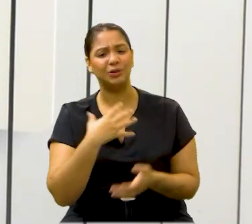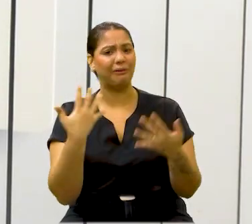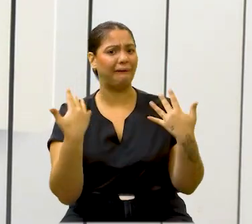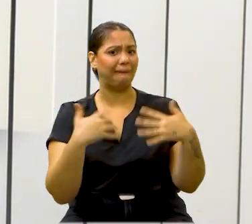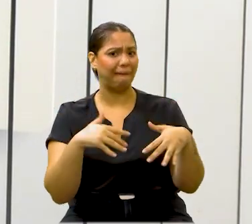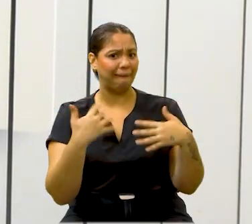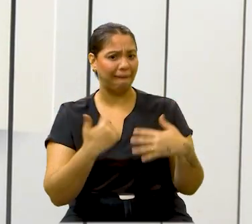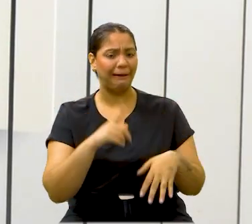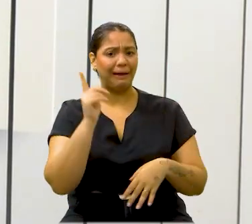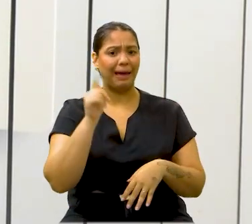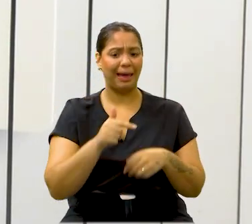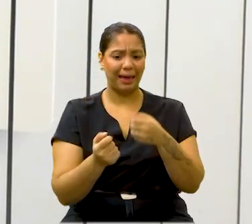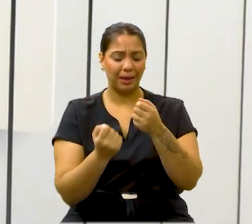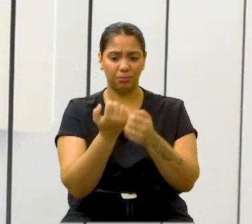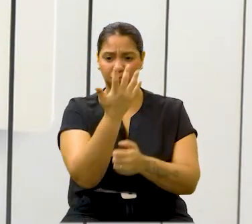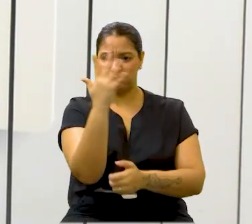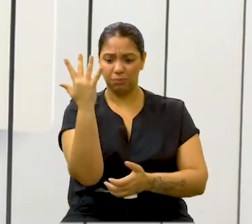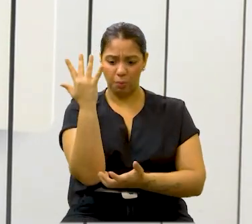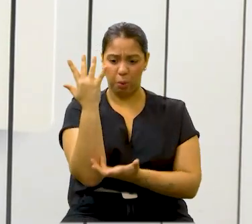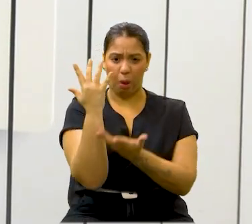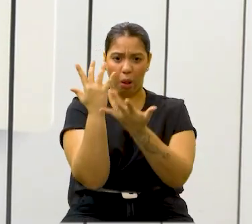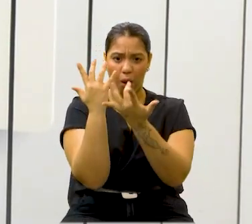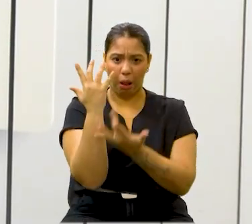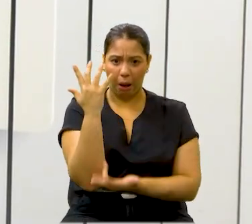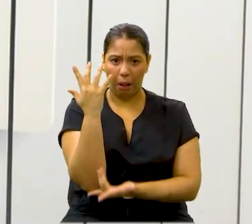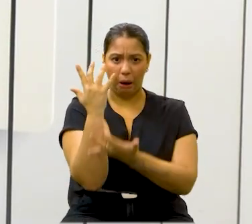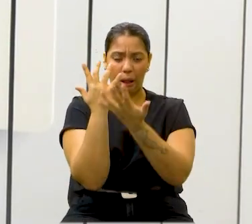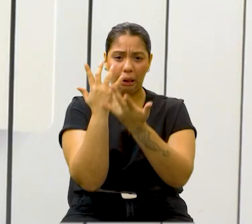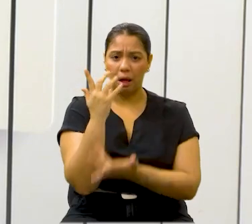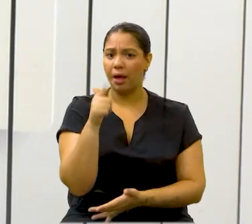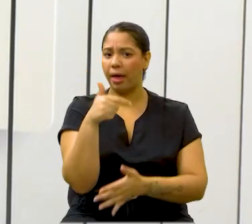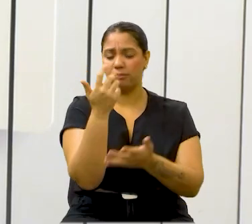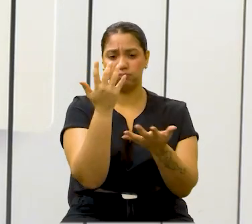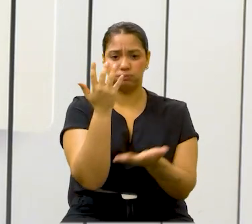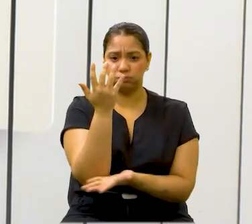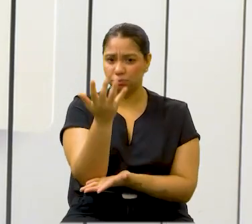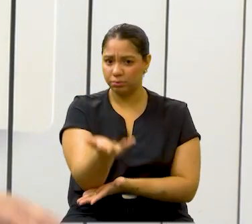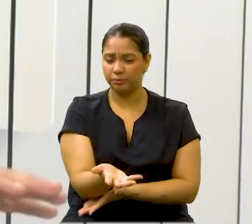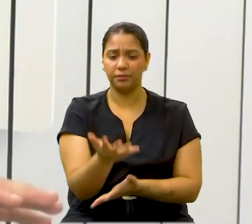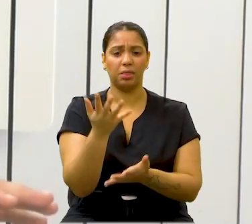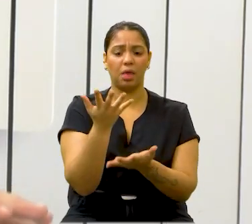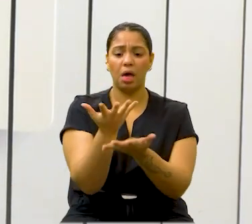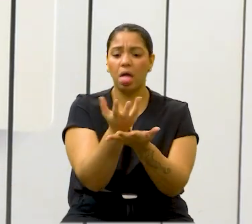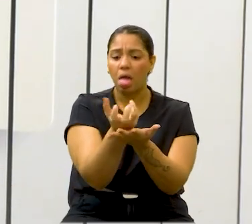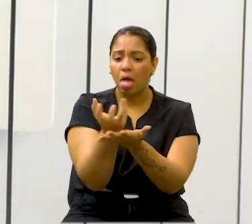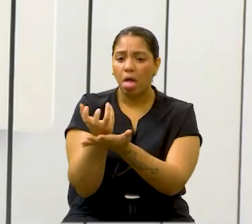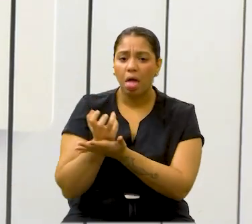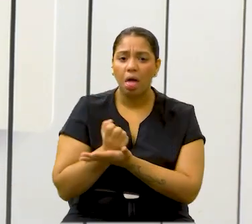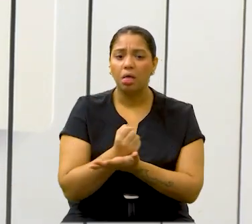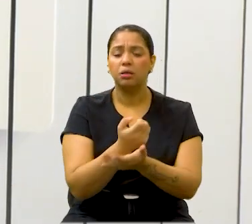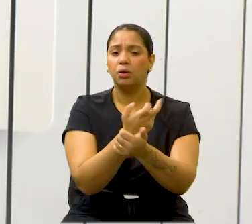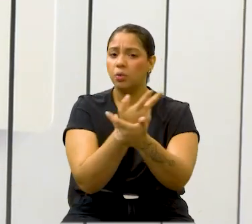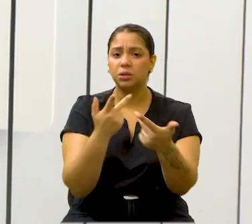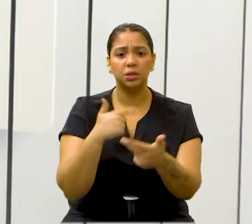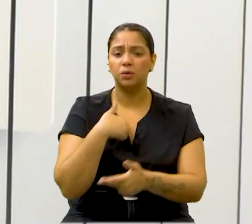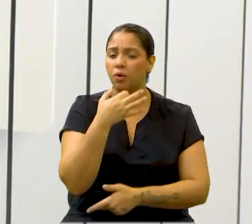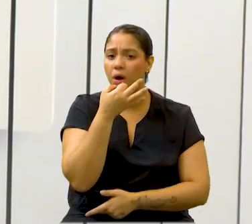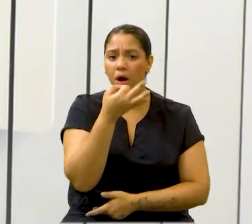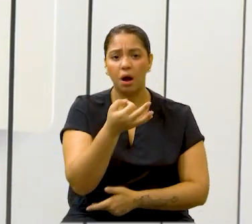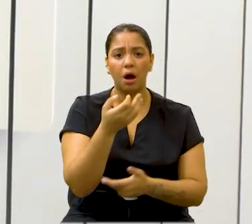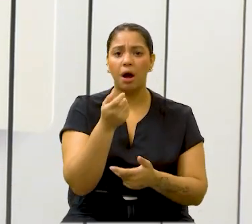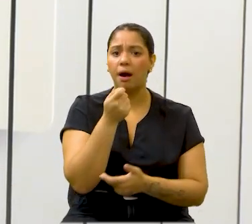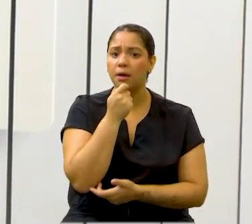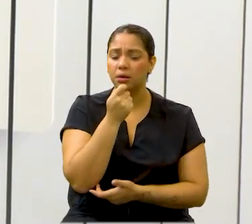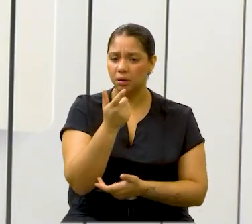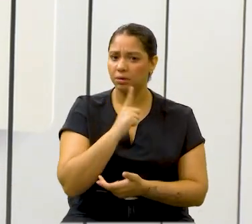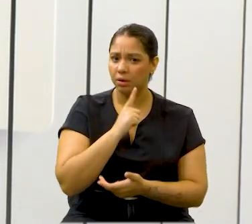tão grande? É queimada, é exploração da madeira, mineração, tudo isso junto? Tem alguma coisa que eu não citei aqui e